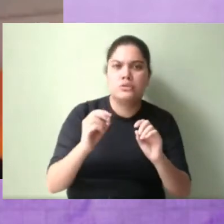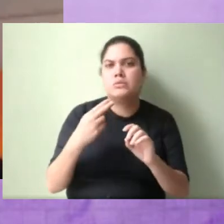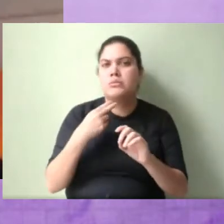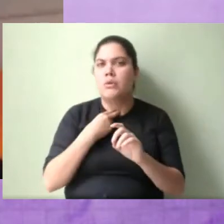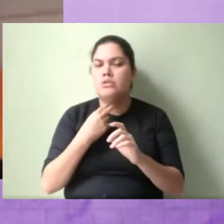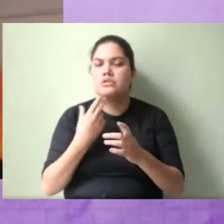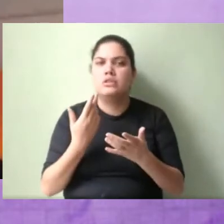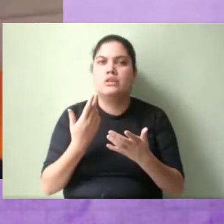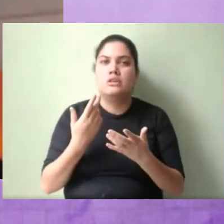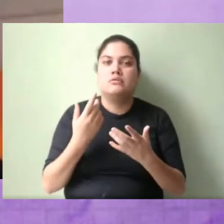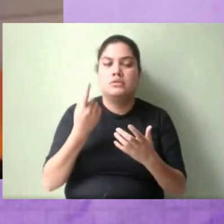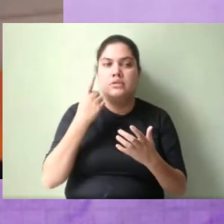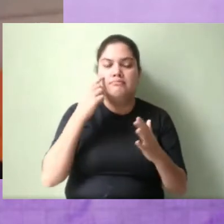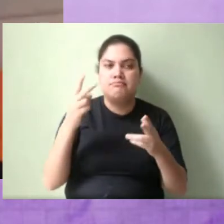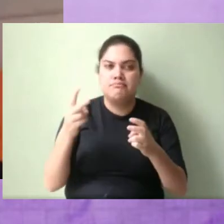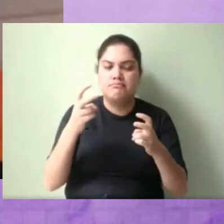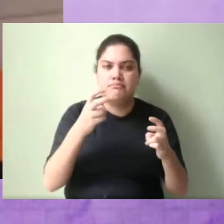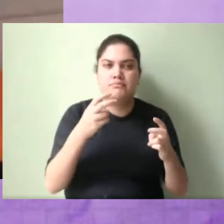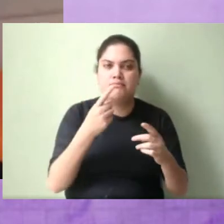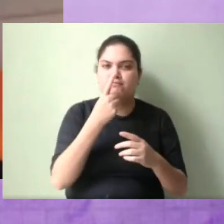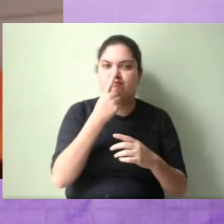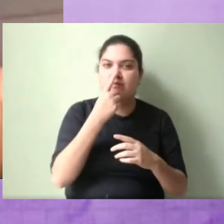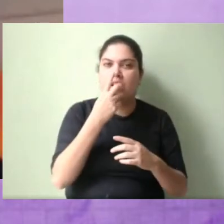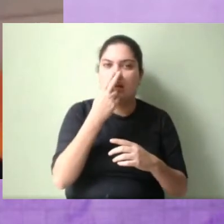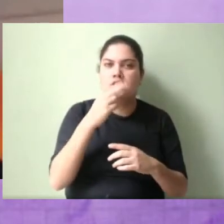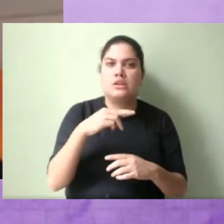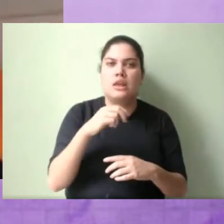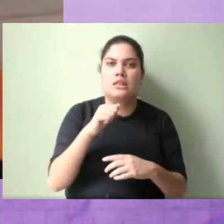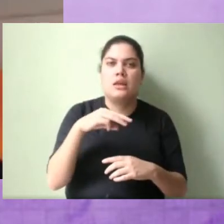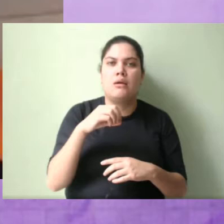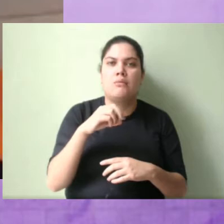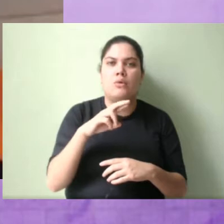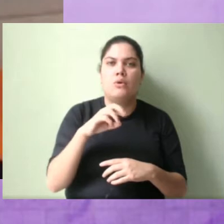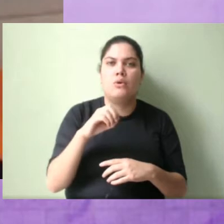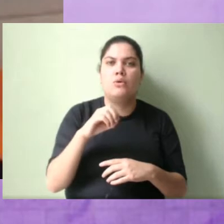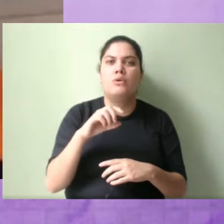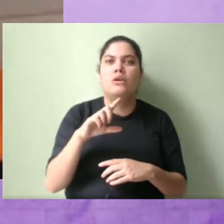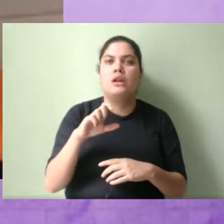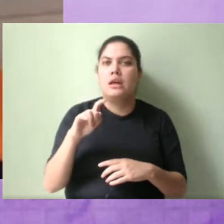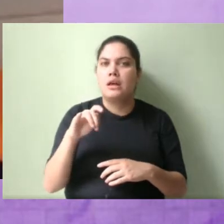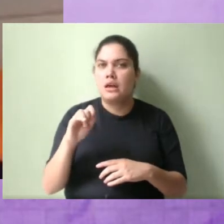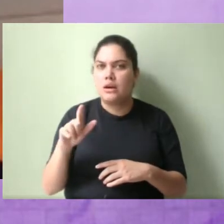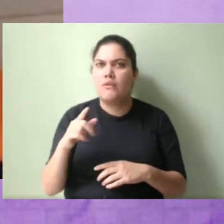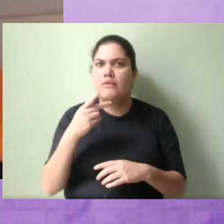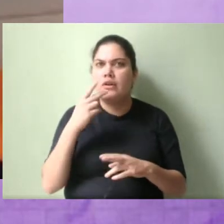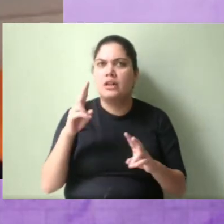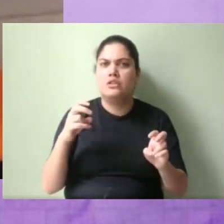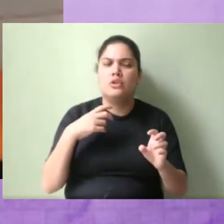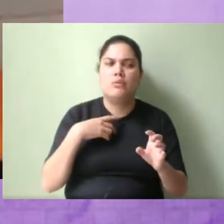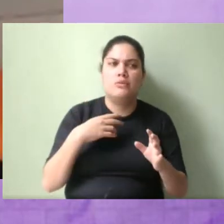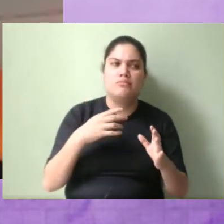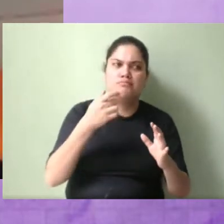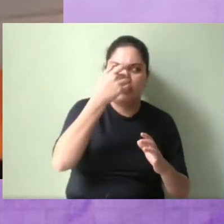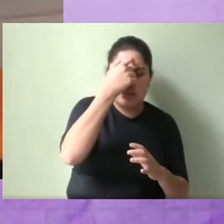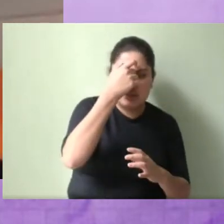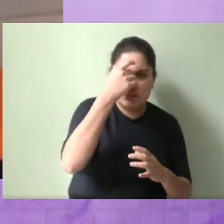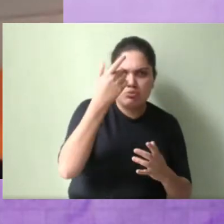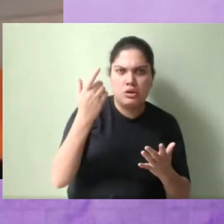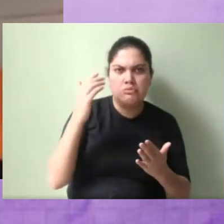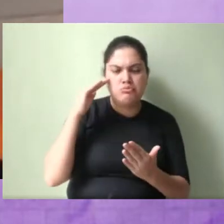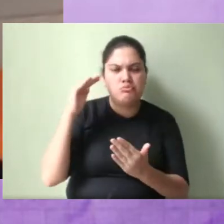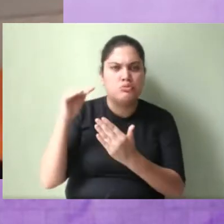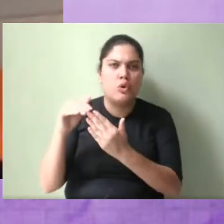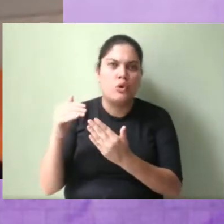se chama Namoro Legal. Até saiu no jornal e tal. Fala muito dessa coisa do que pode e o que não pode, sabe? De prestar